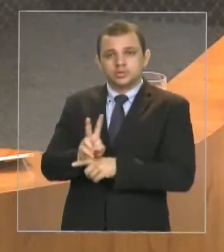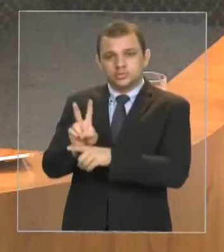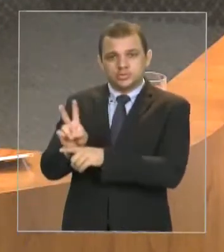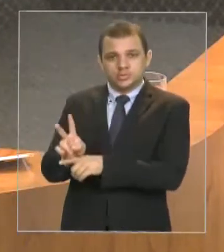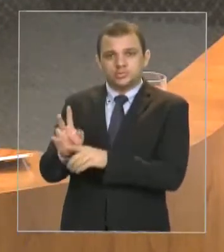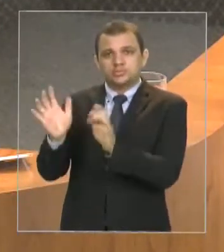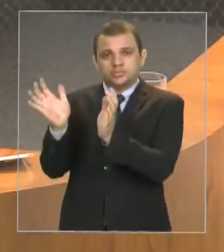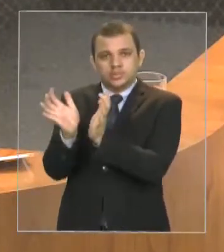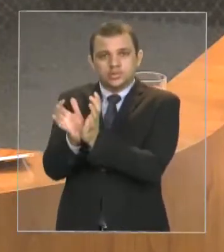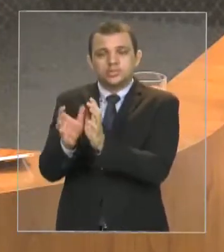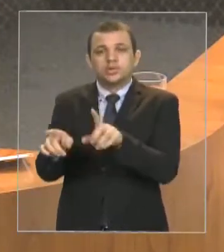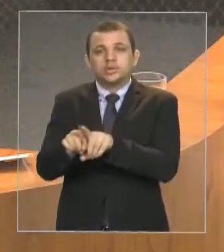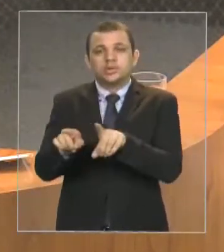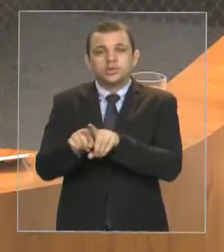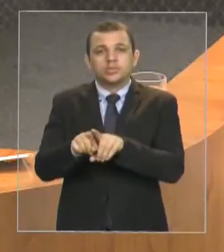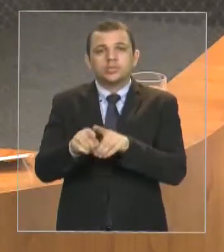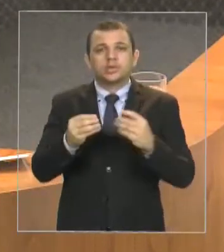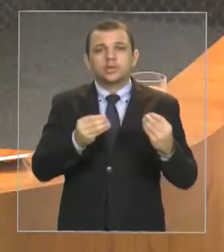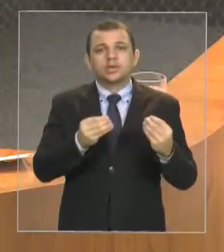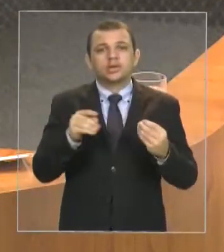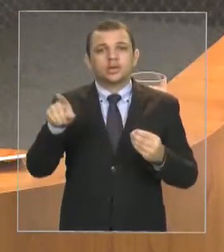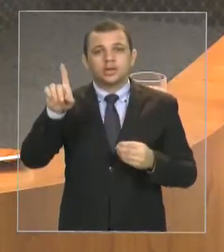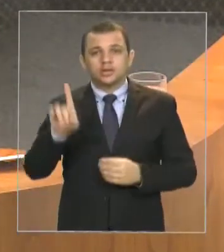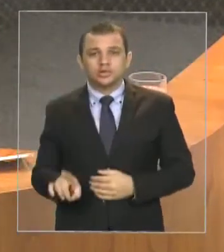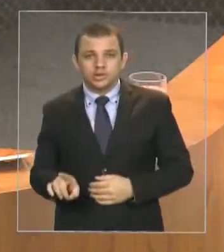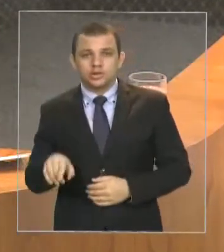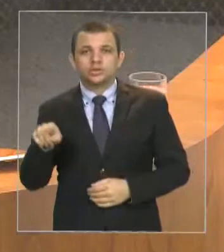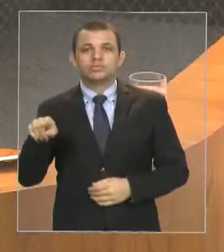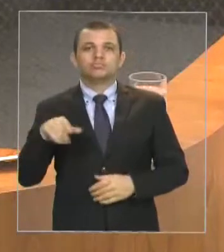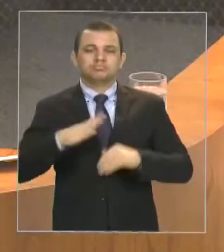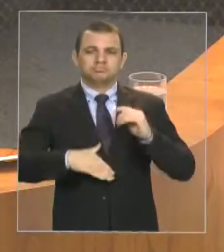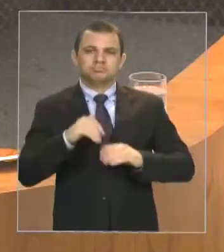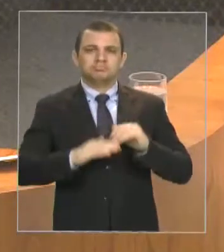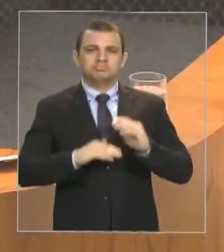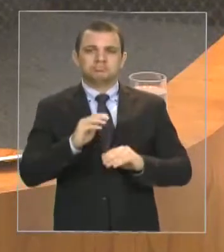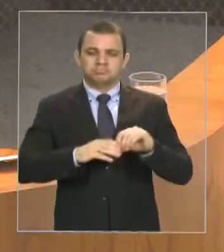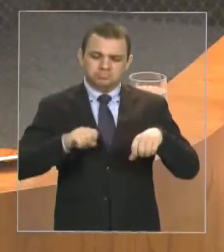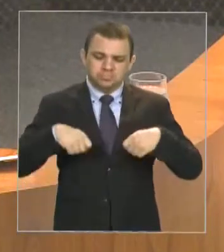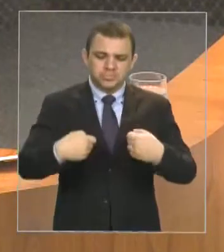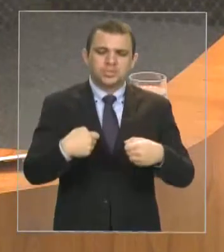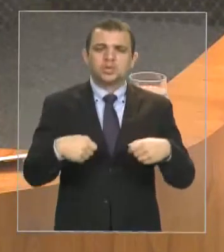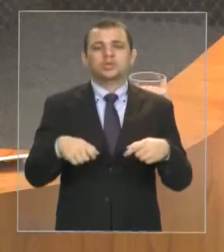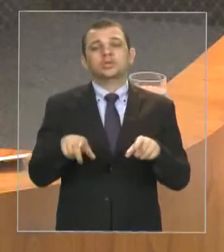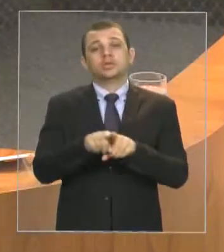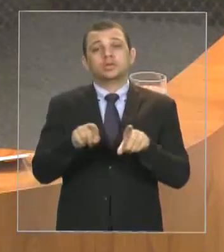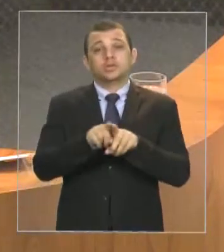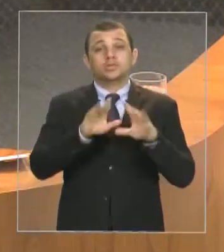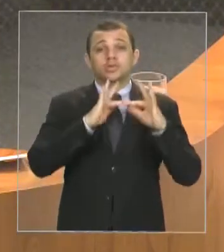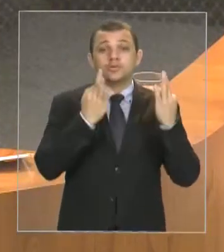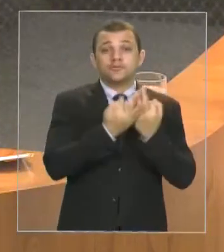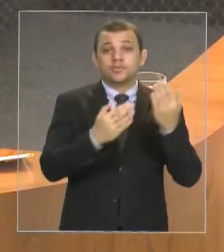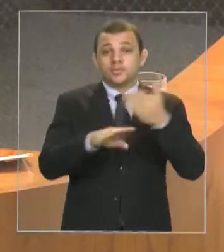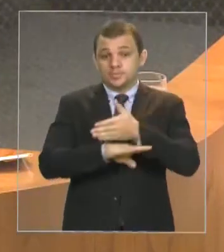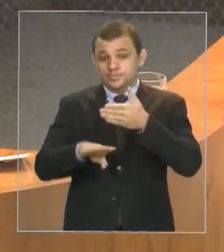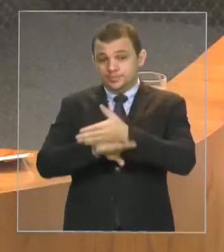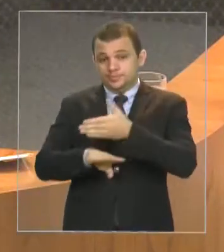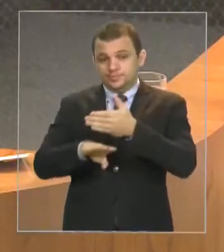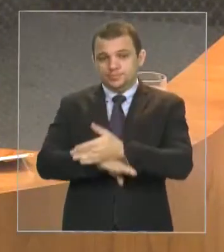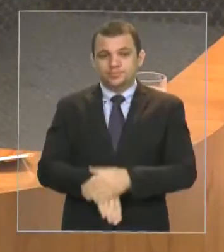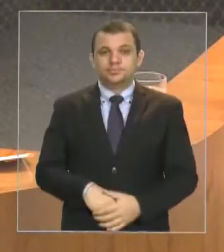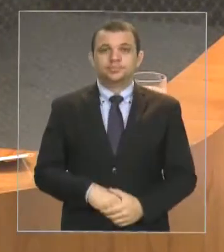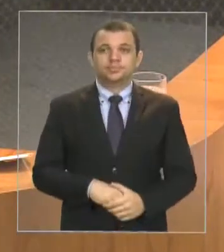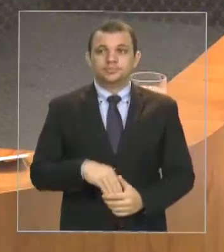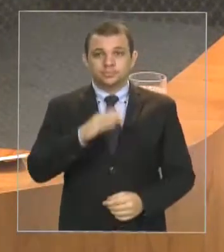entrega da direção, entrega profissional, comprometimento profissional e a participação da família. Eu acho que esses três